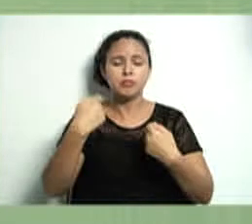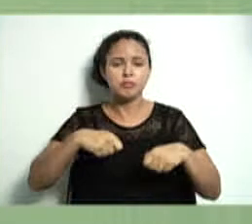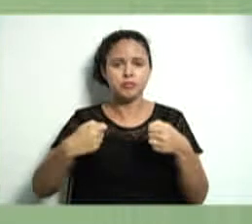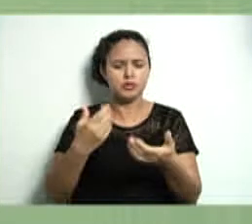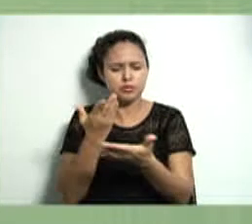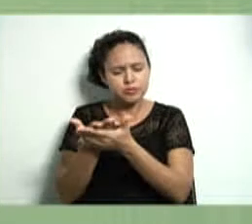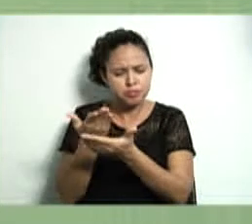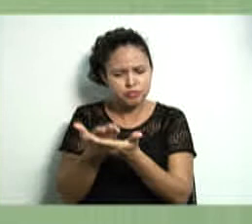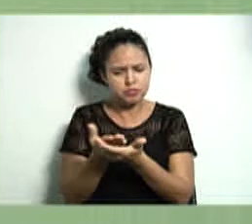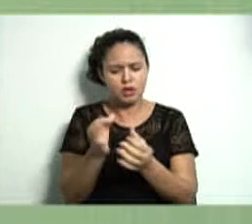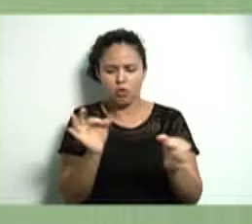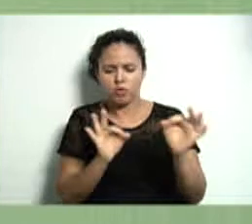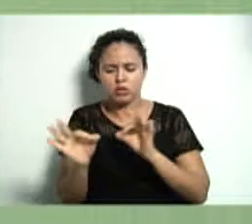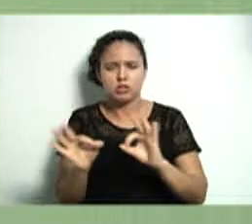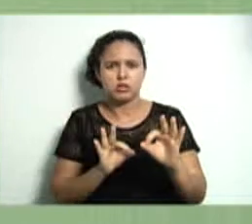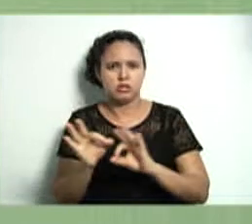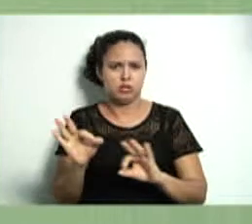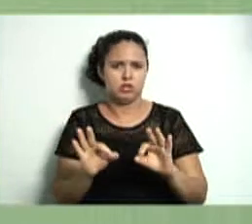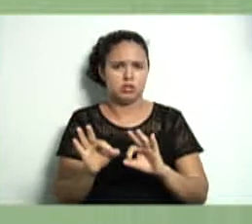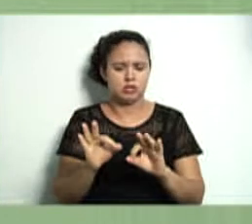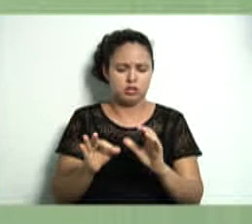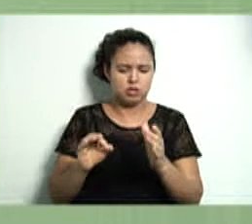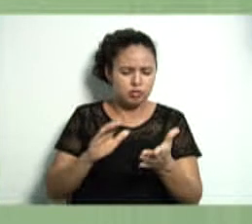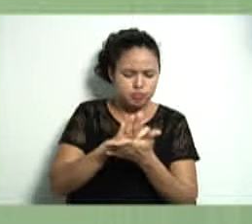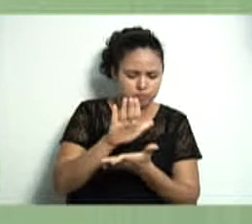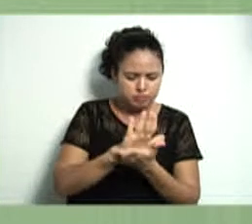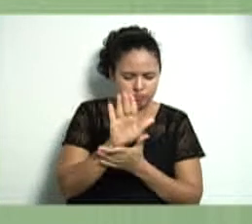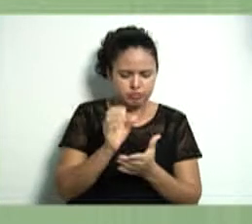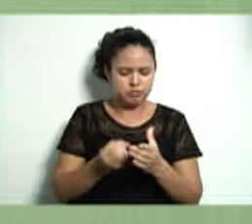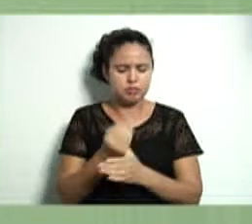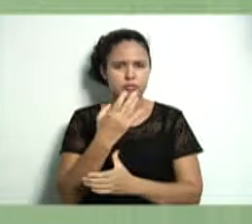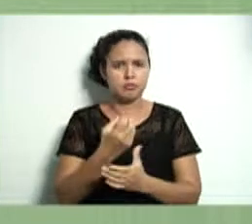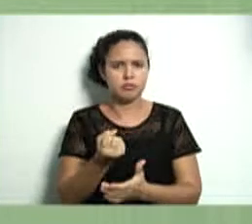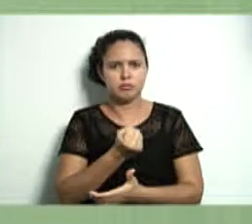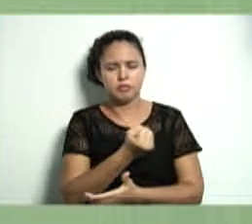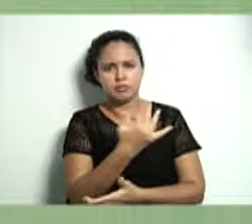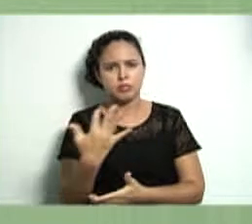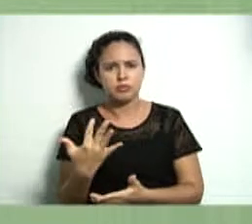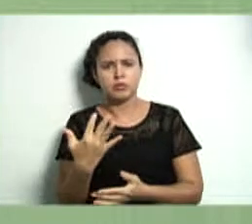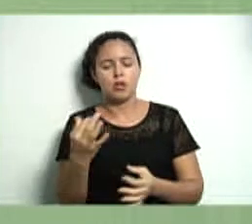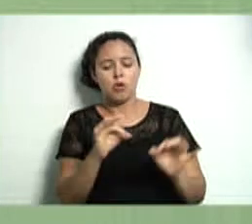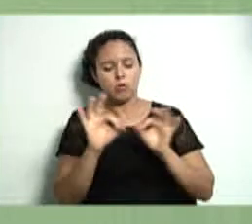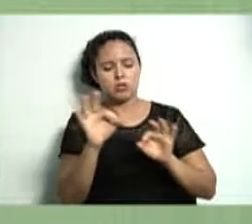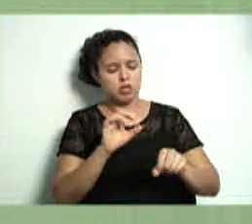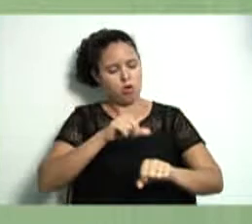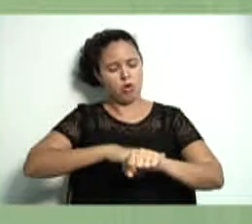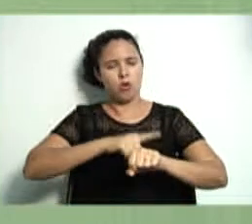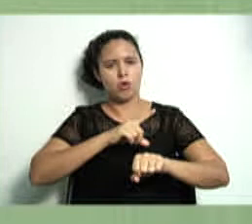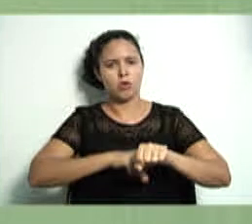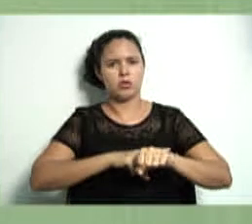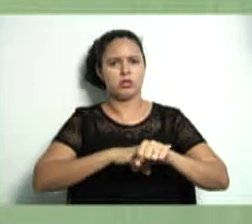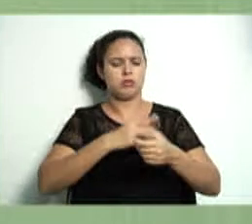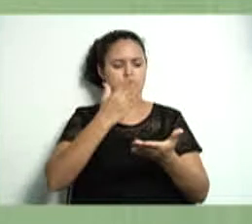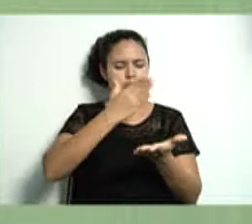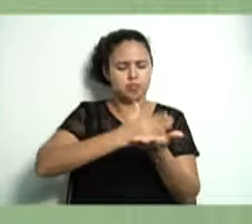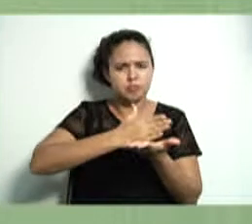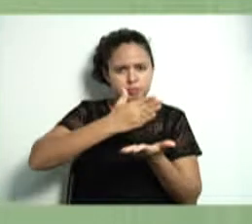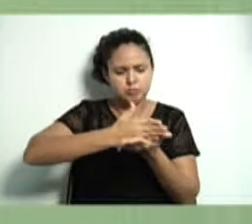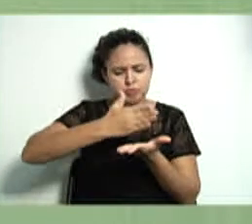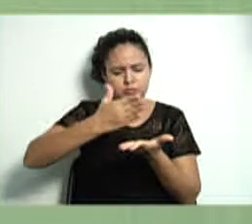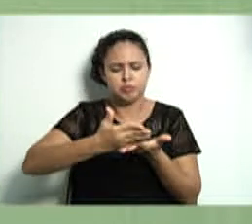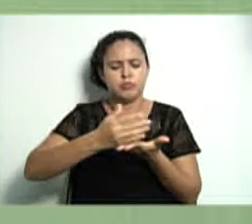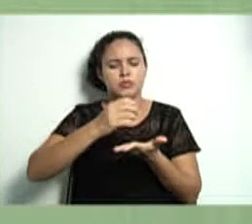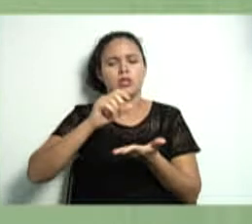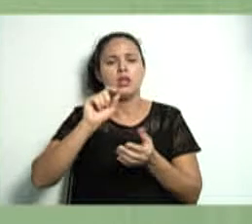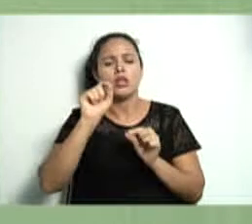e organizar a produção. Organizar os horários, organizar a divisão, controlar as